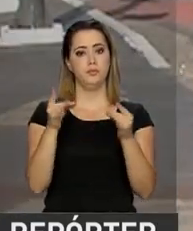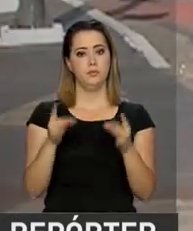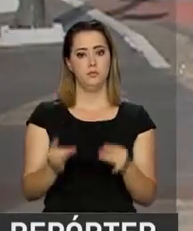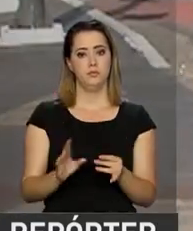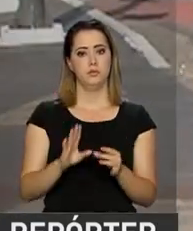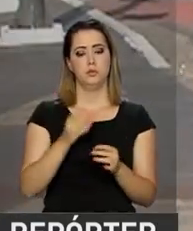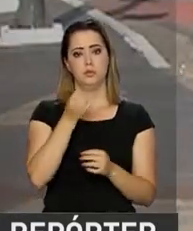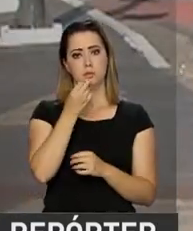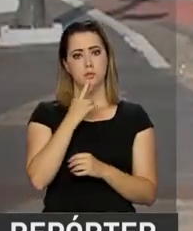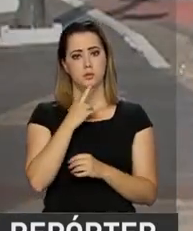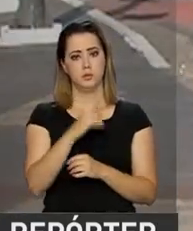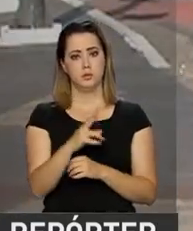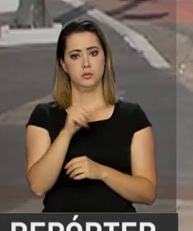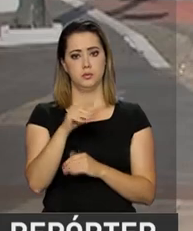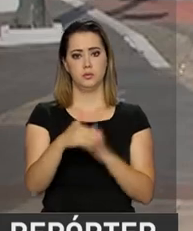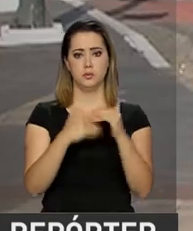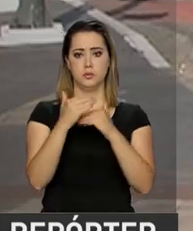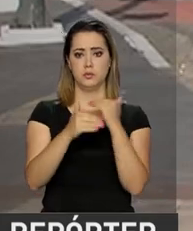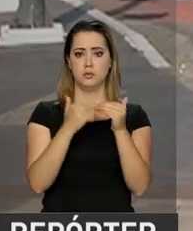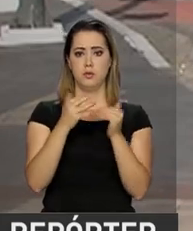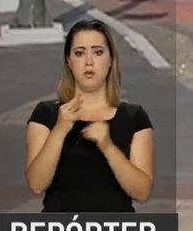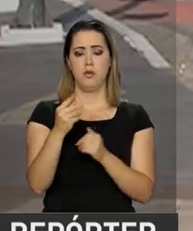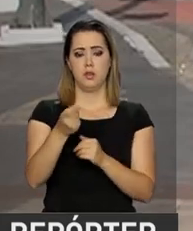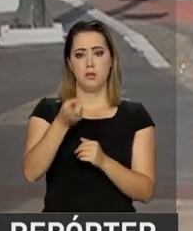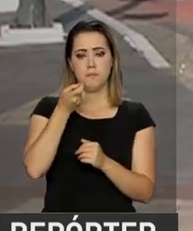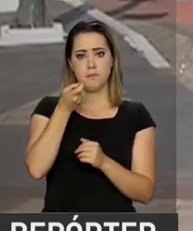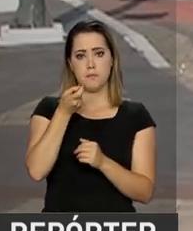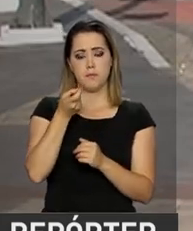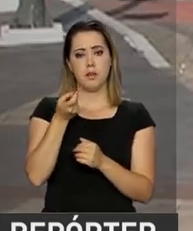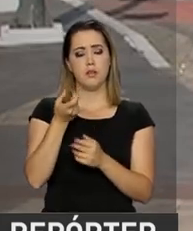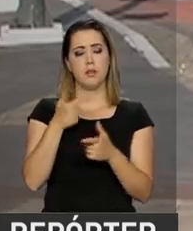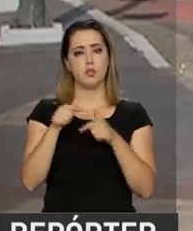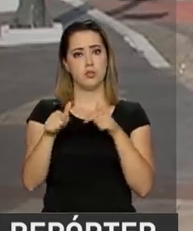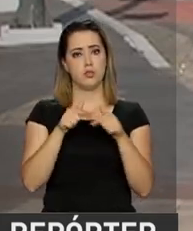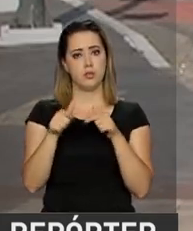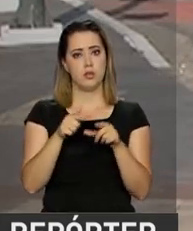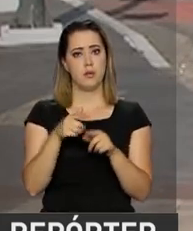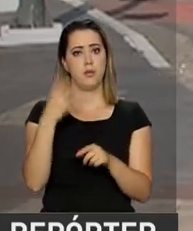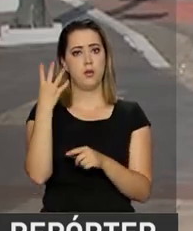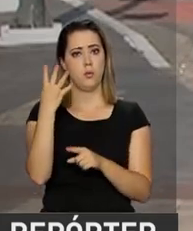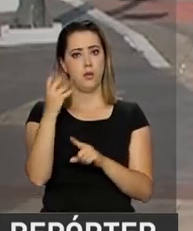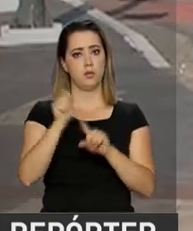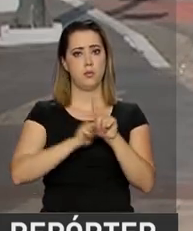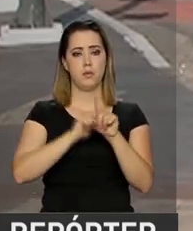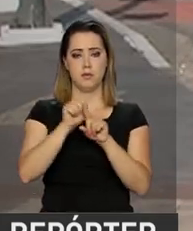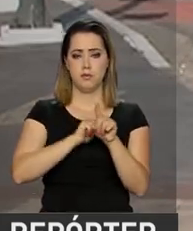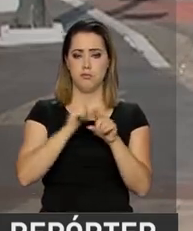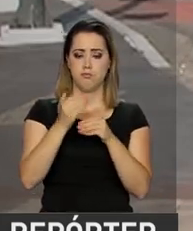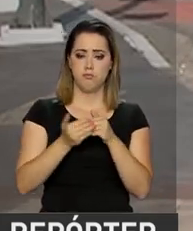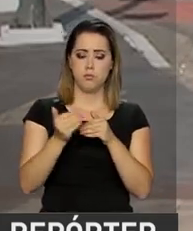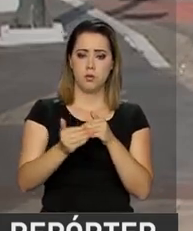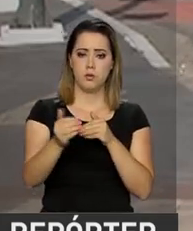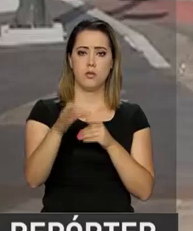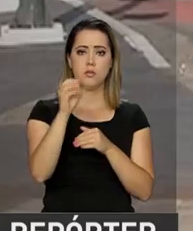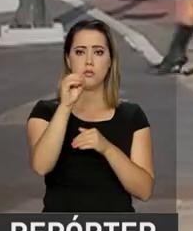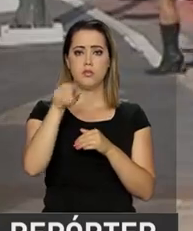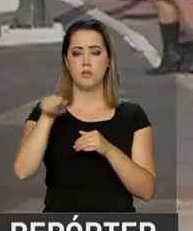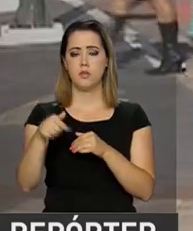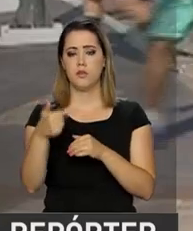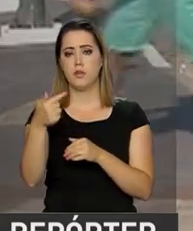entre os bons resultados o crescimento da taxa de ocupação dos trabalhadores por 4 meses seguidos com queda de